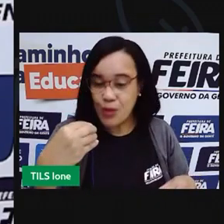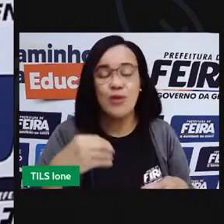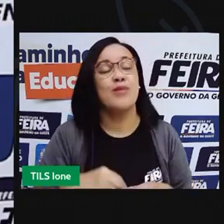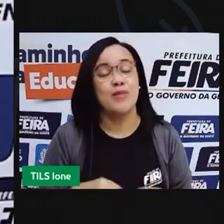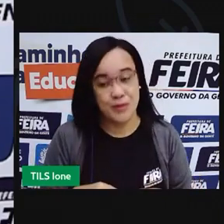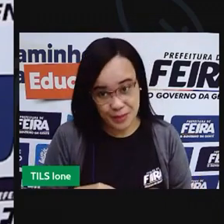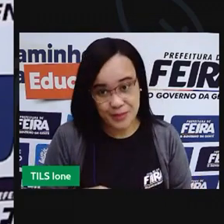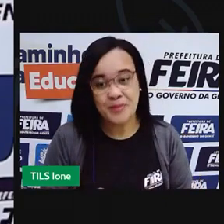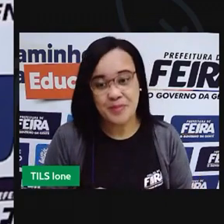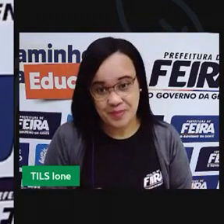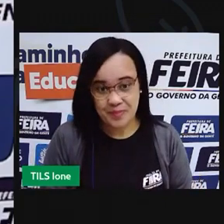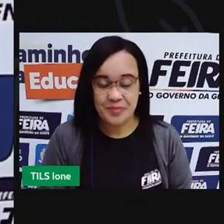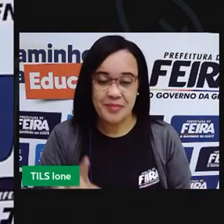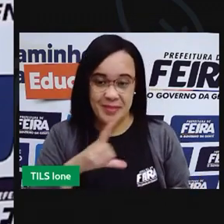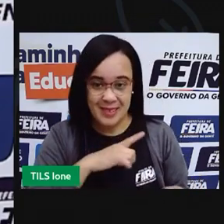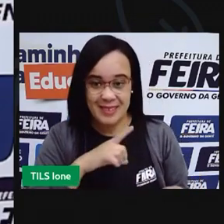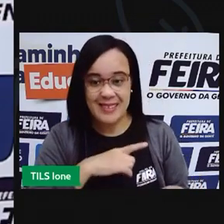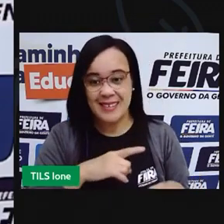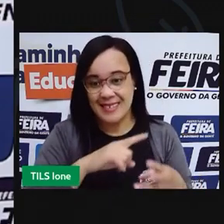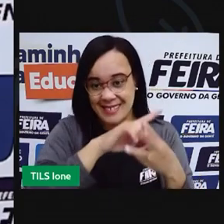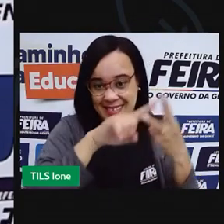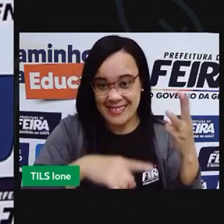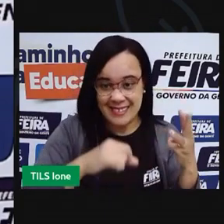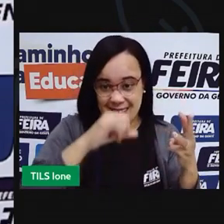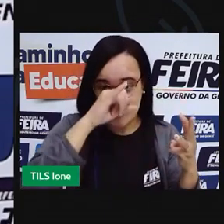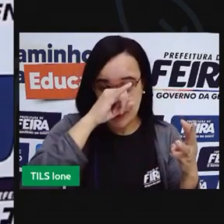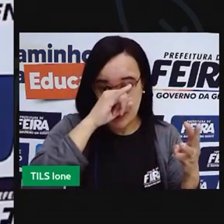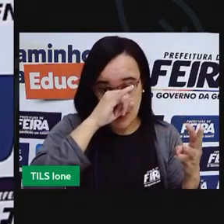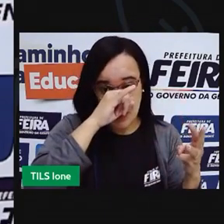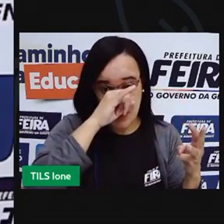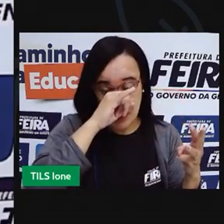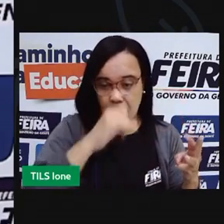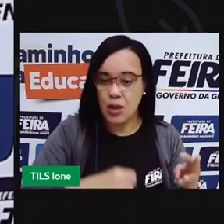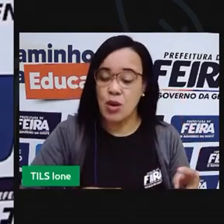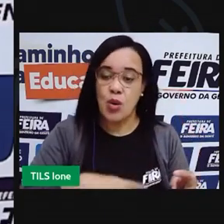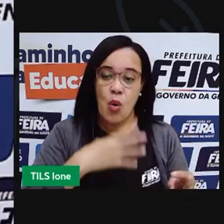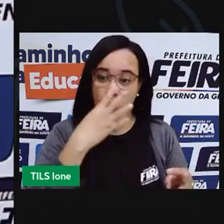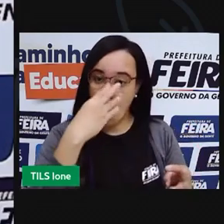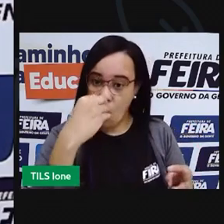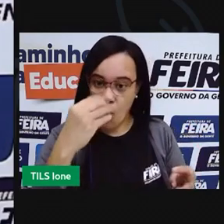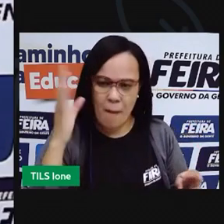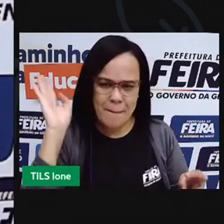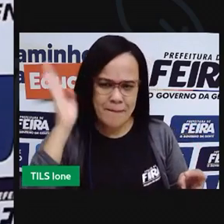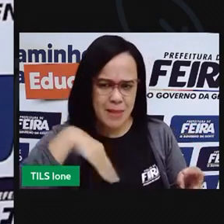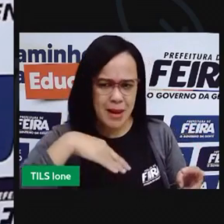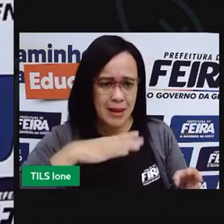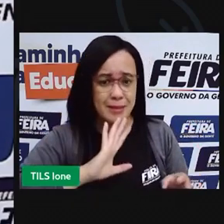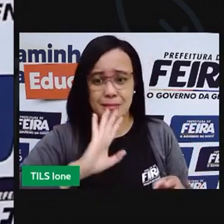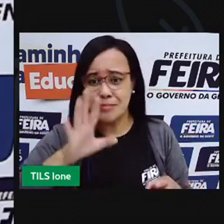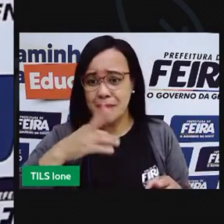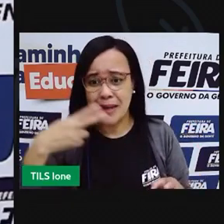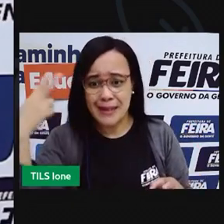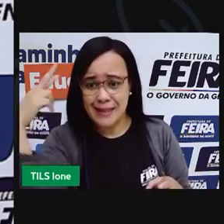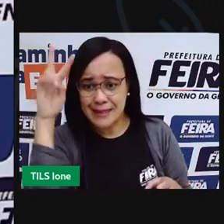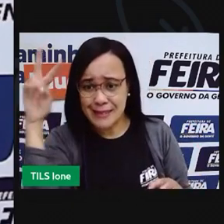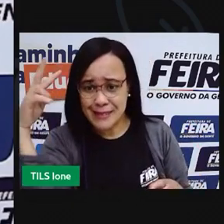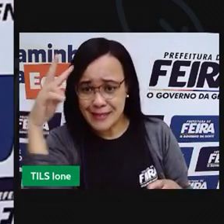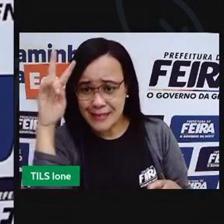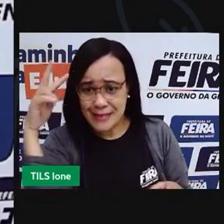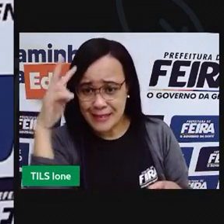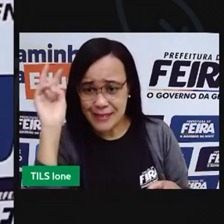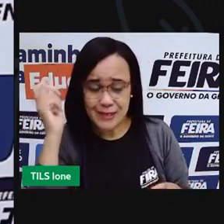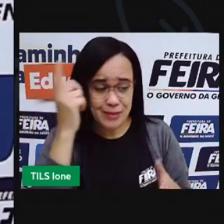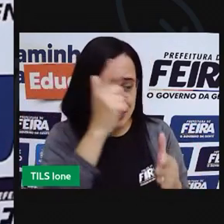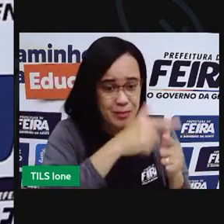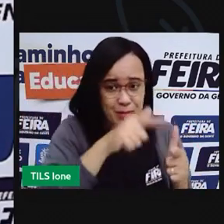porquinhos, né? Tem ali os três porquinhos, tem o lobo mau, mas o enredo, o problema